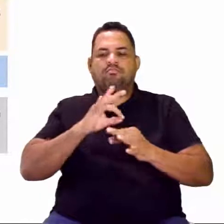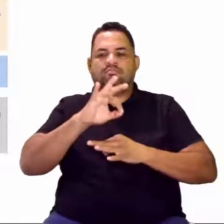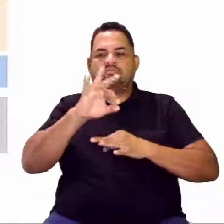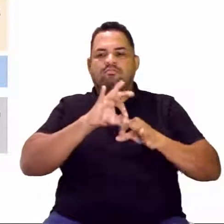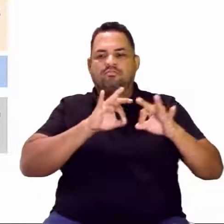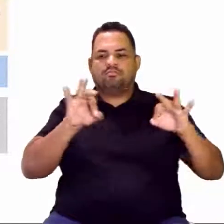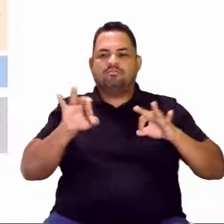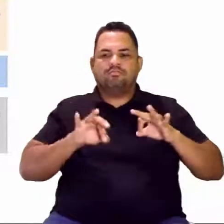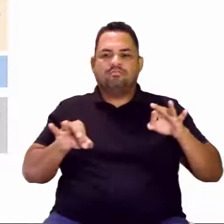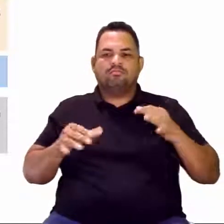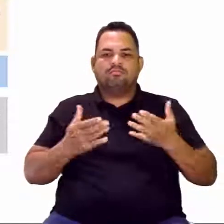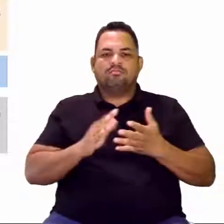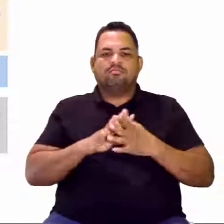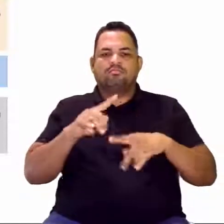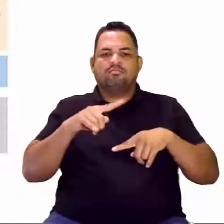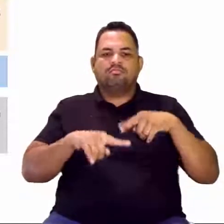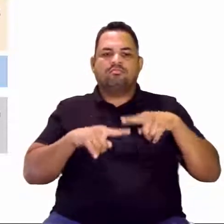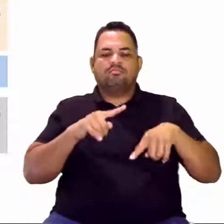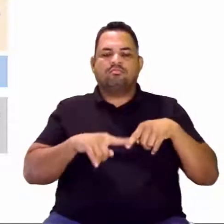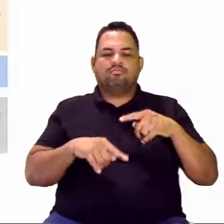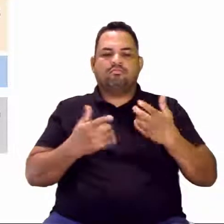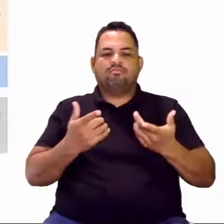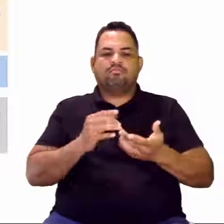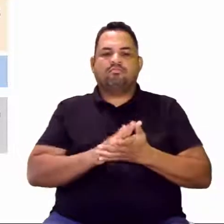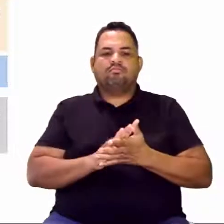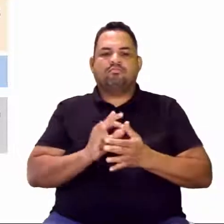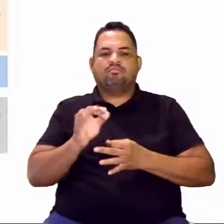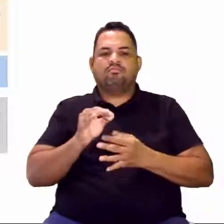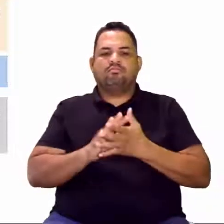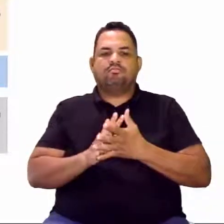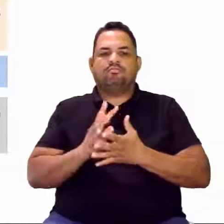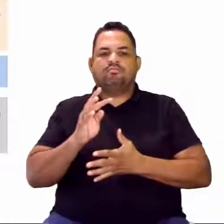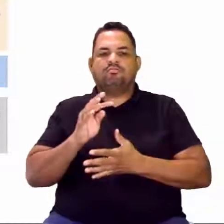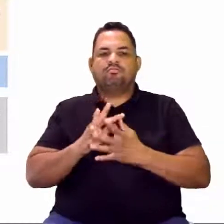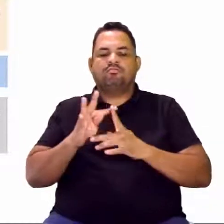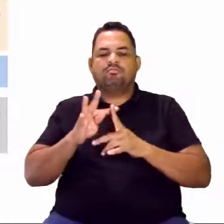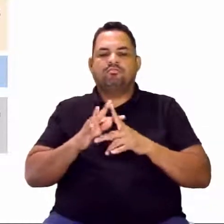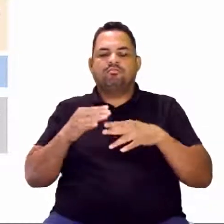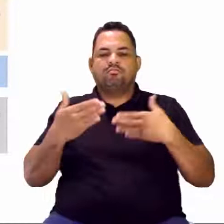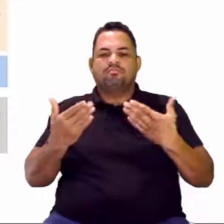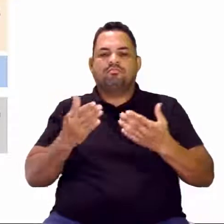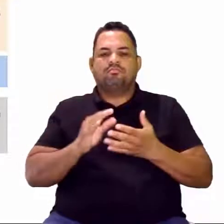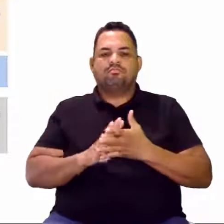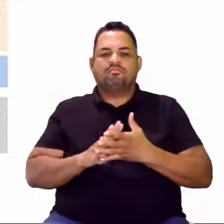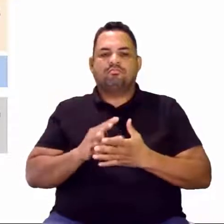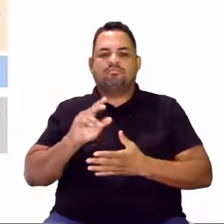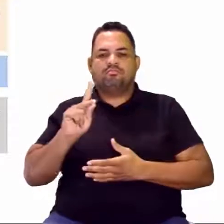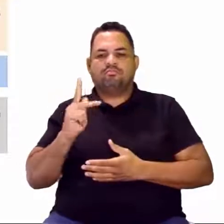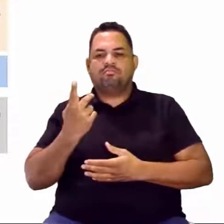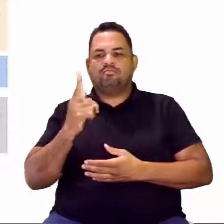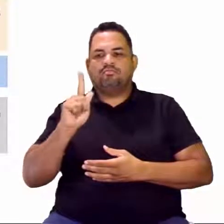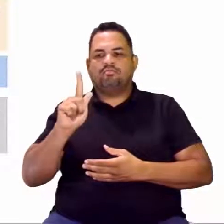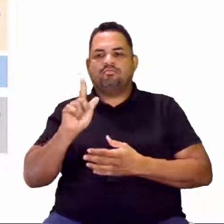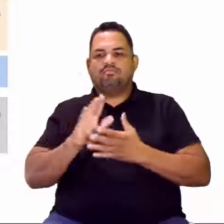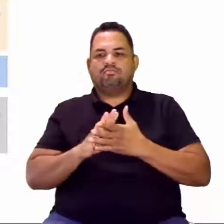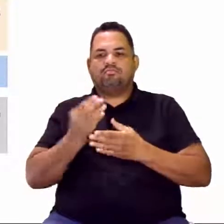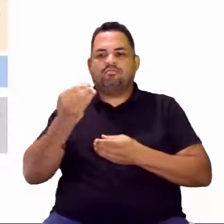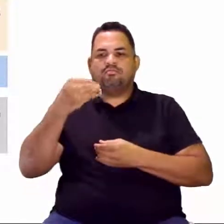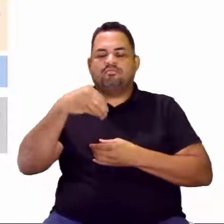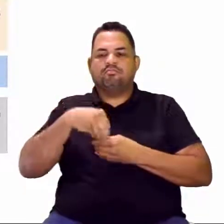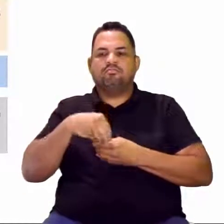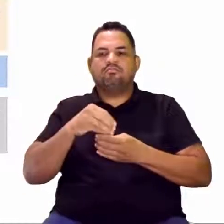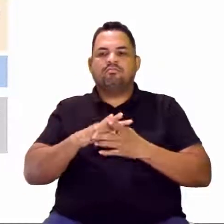de medir. Então, o instrumento que mede o quê? Que mede a temperatura. E o mercúrio é o que faz parte